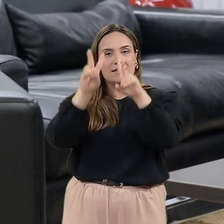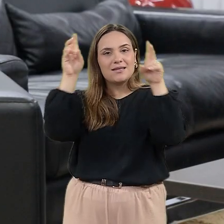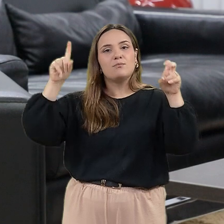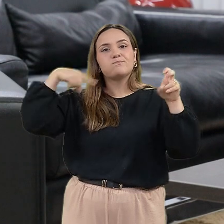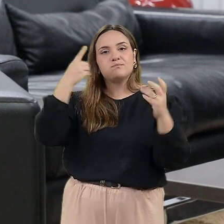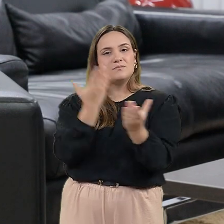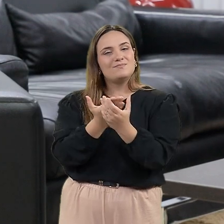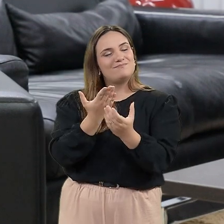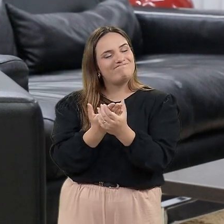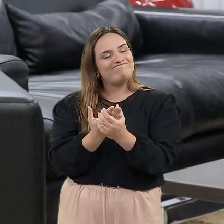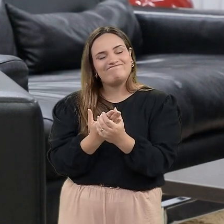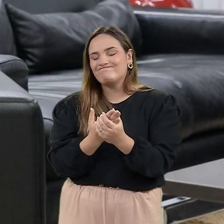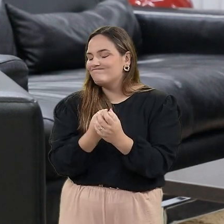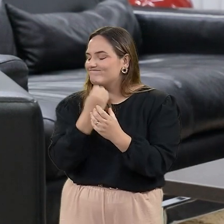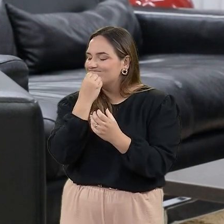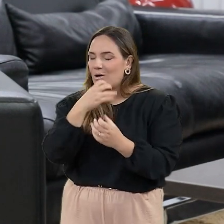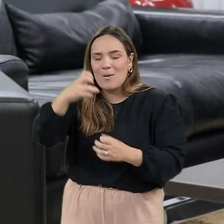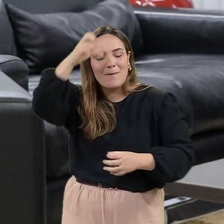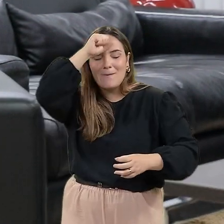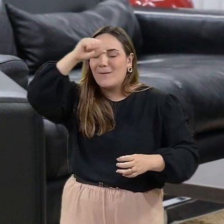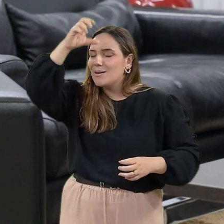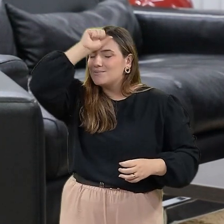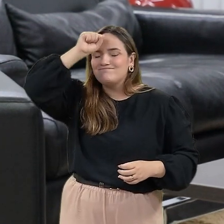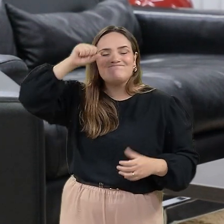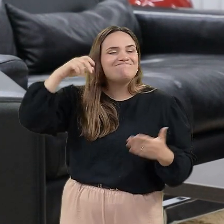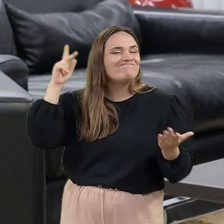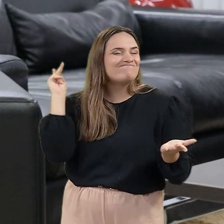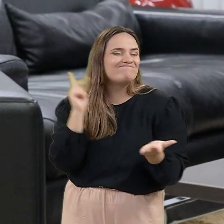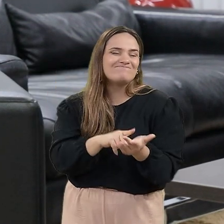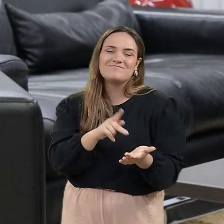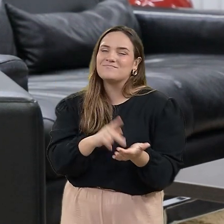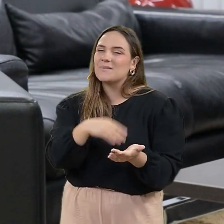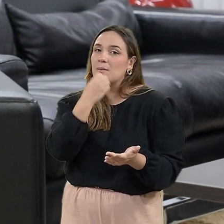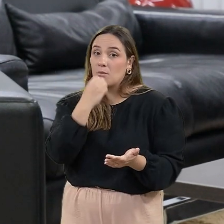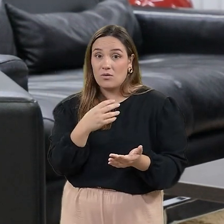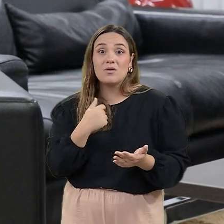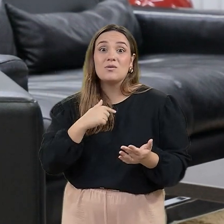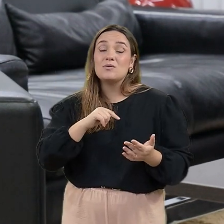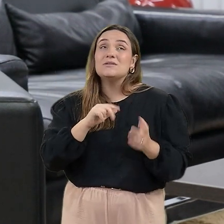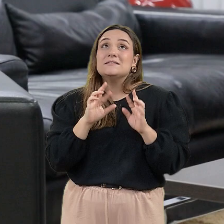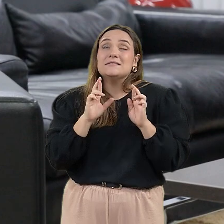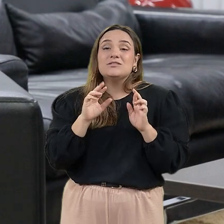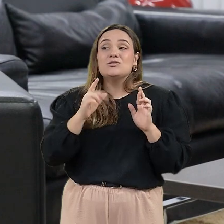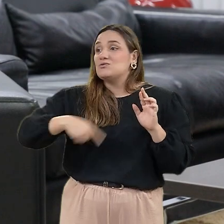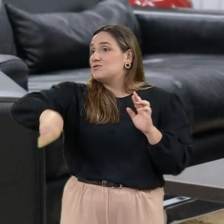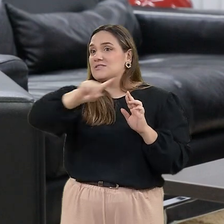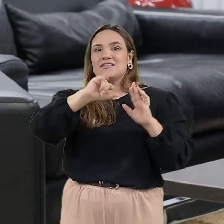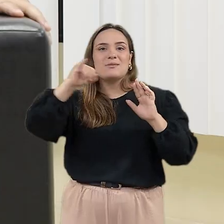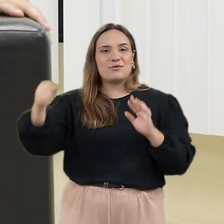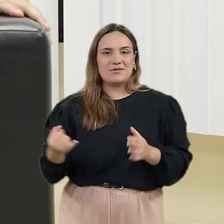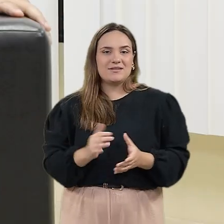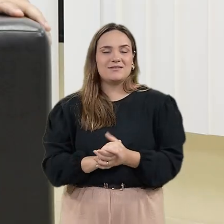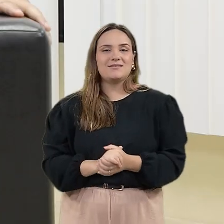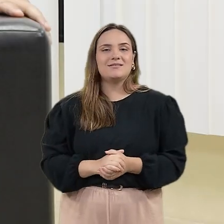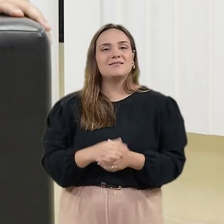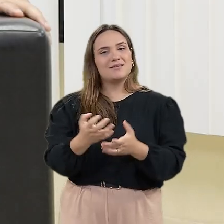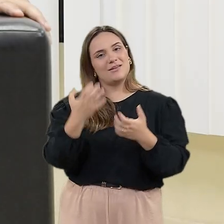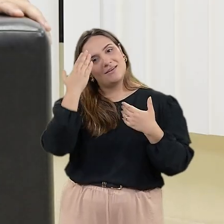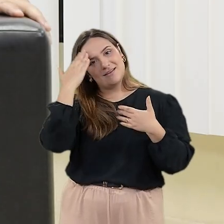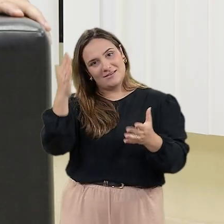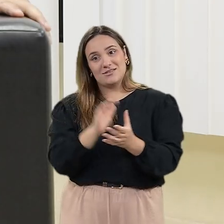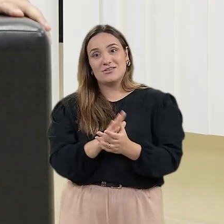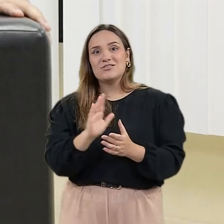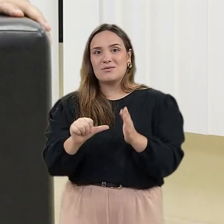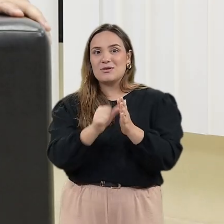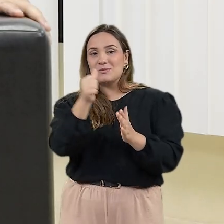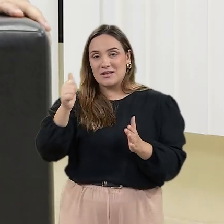mérito da questão de forma tão educativa, tão didática. Espero que todo mundo tenha aproveitado. Eu também